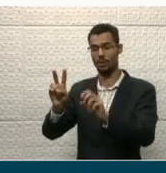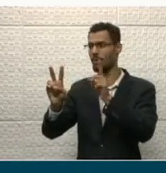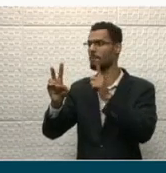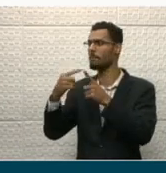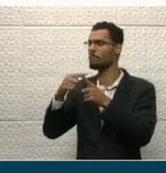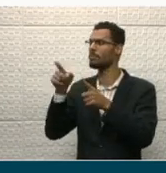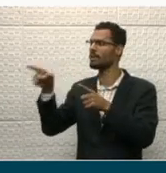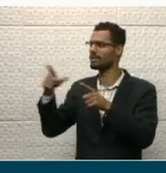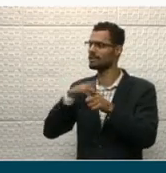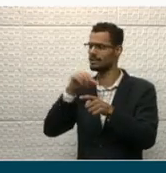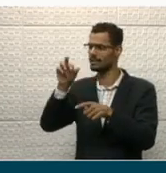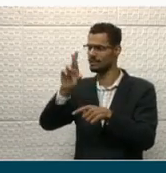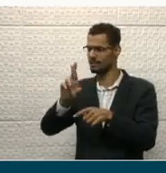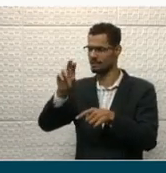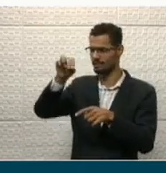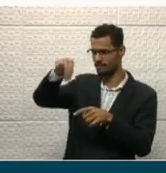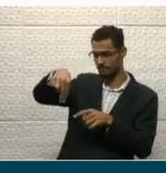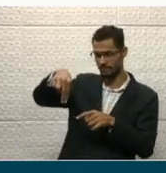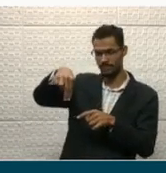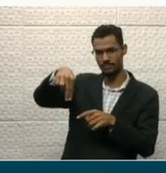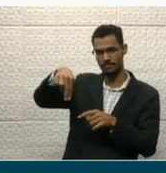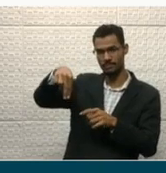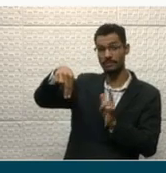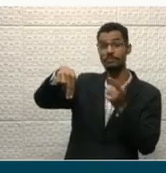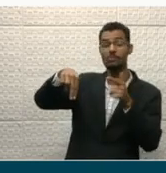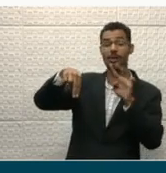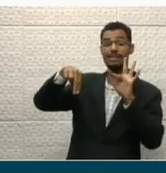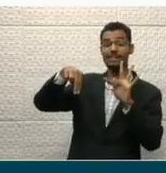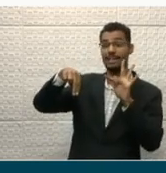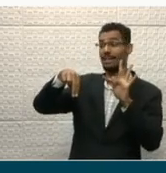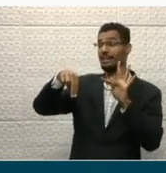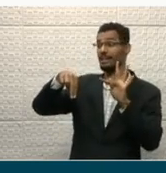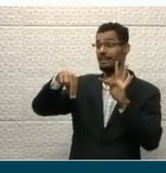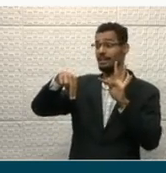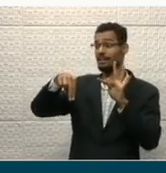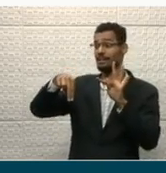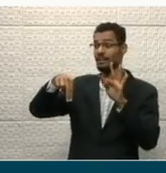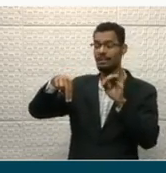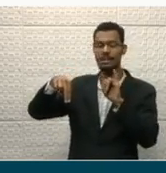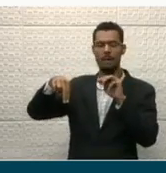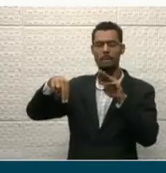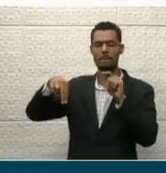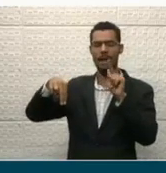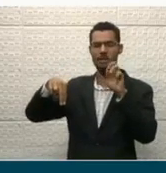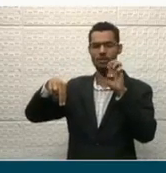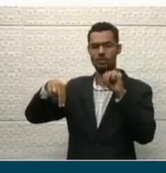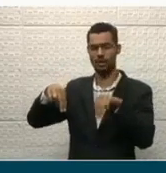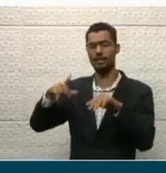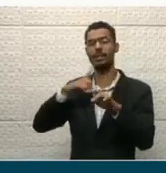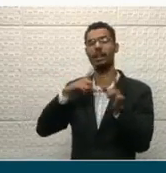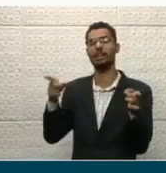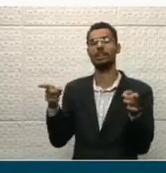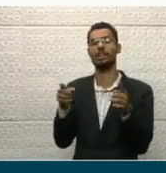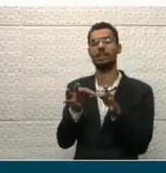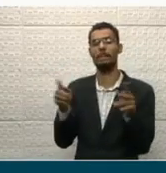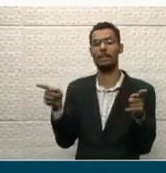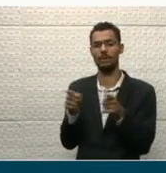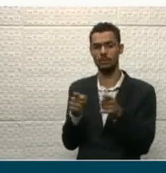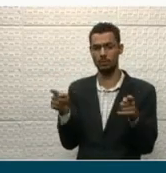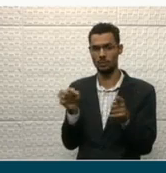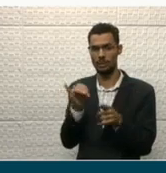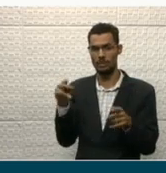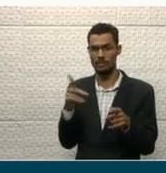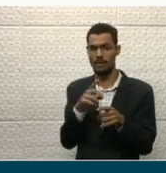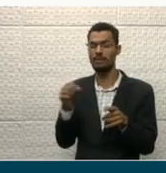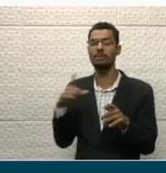de Rn, e o T de V é um vetor da imagem. Então, ele é de tamanho,